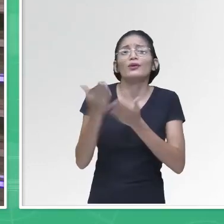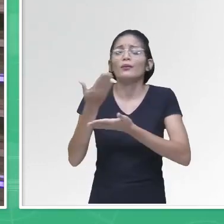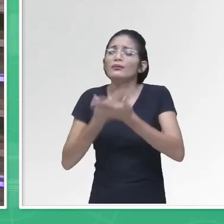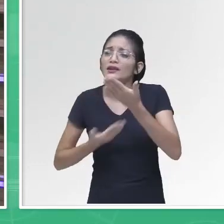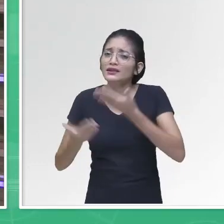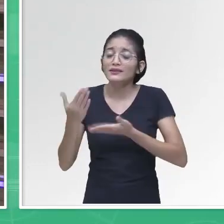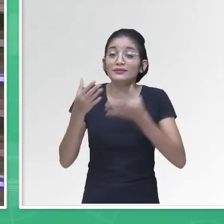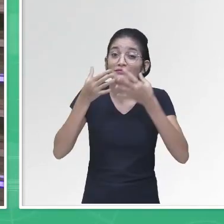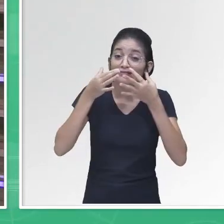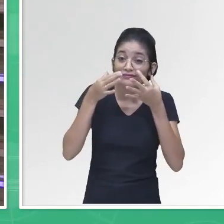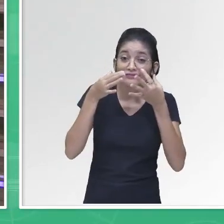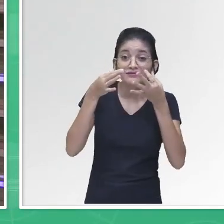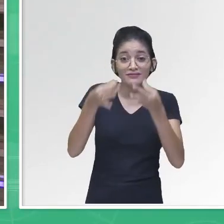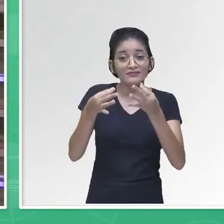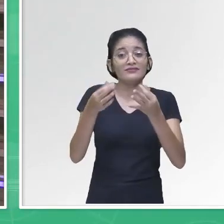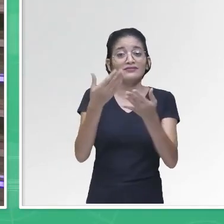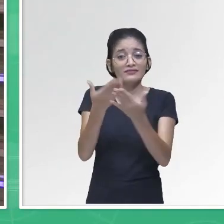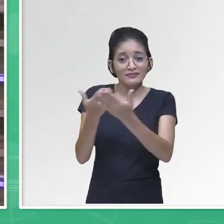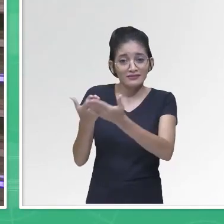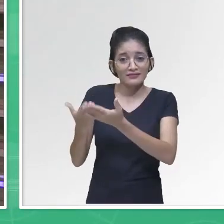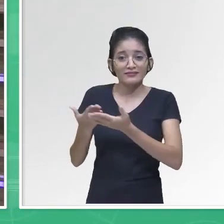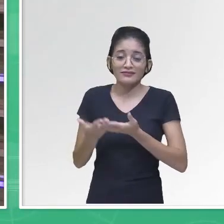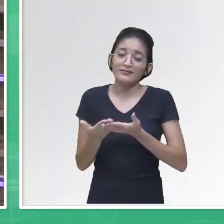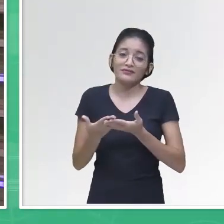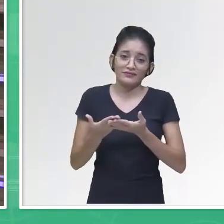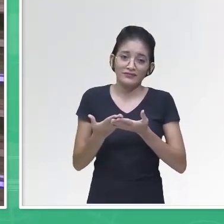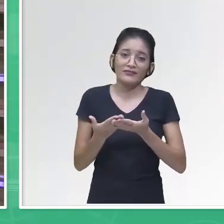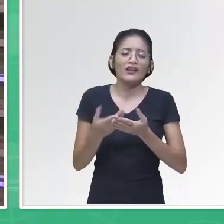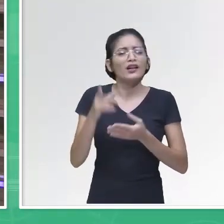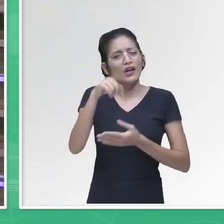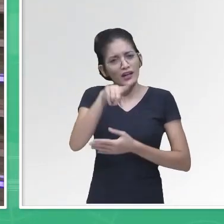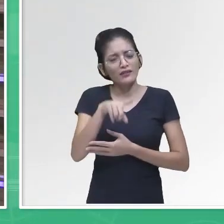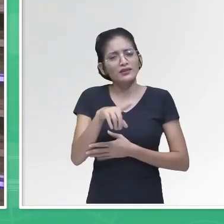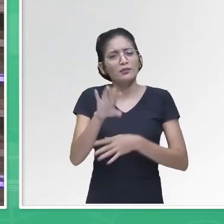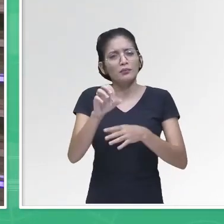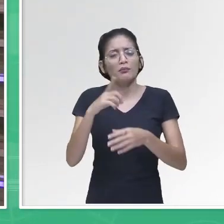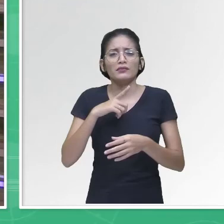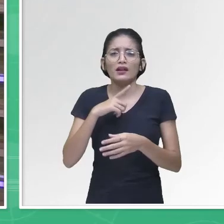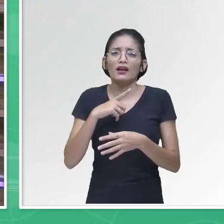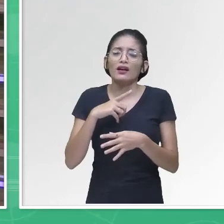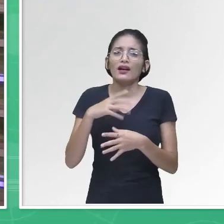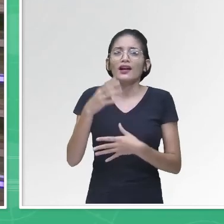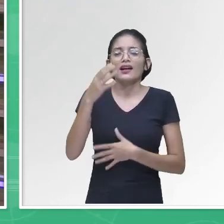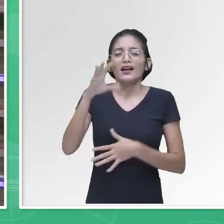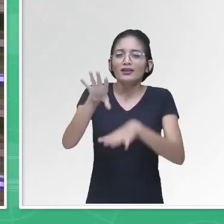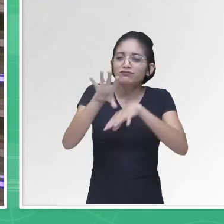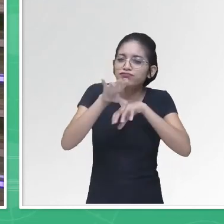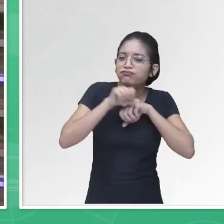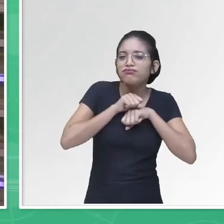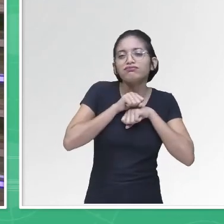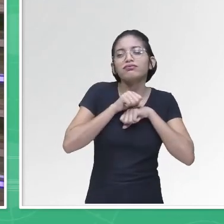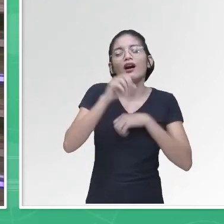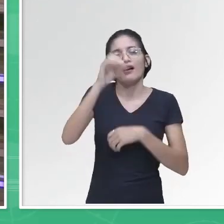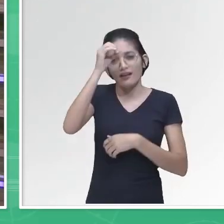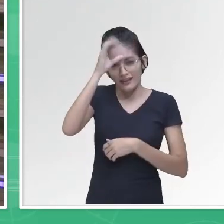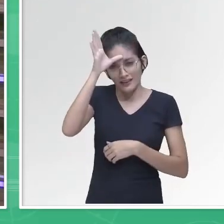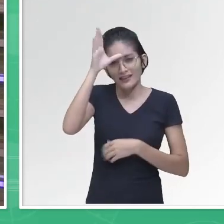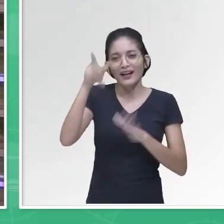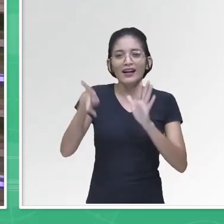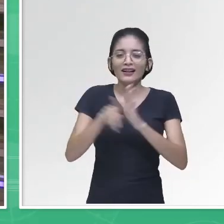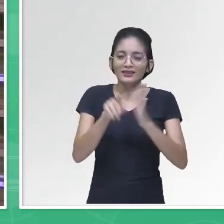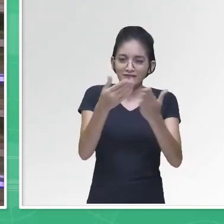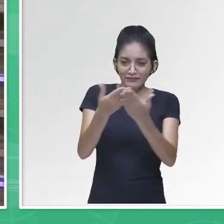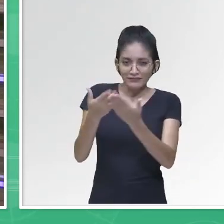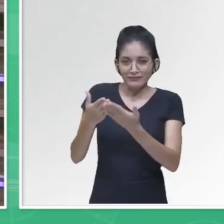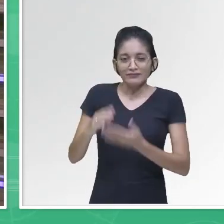participando, prestando atenção na aula, que você pode extrair essa resposta da própria aula, tá bom? Vamos